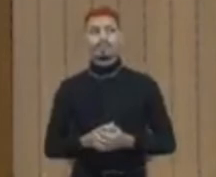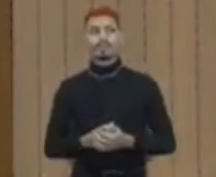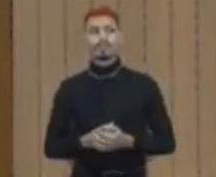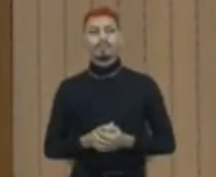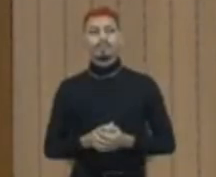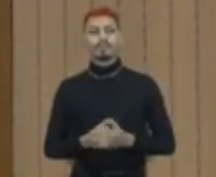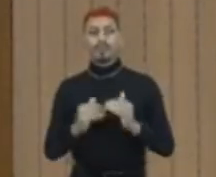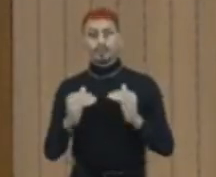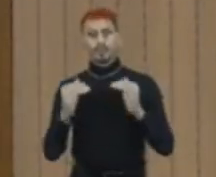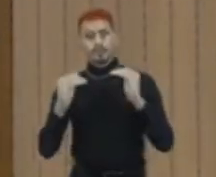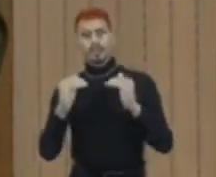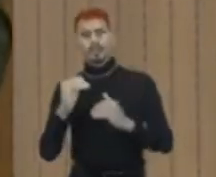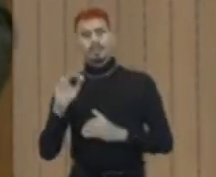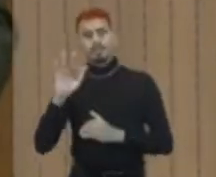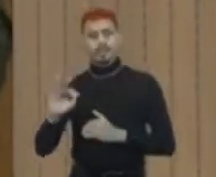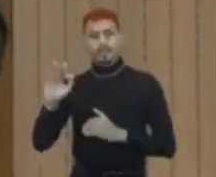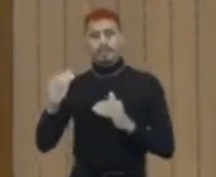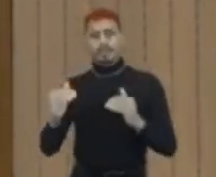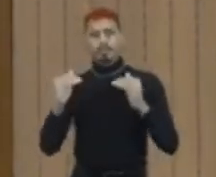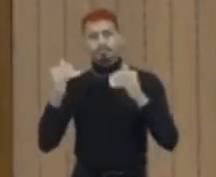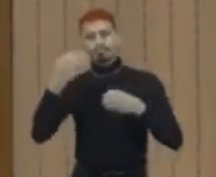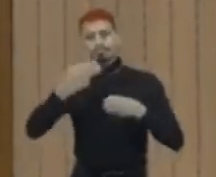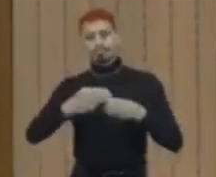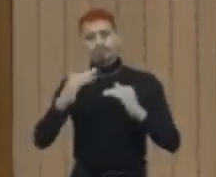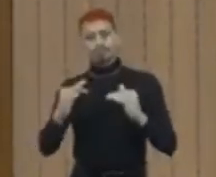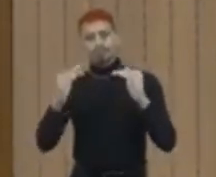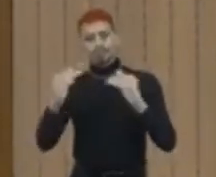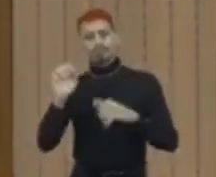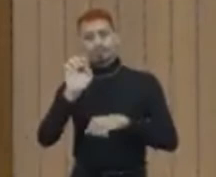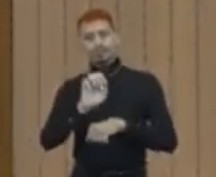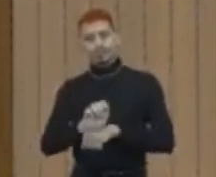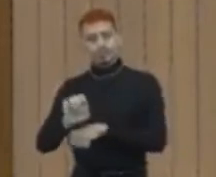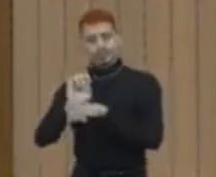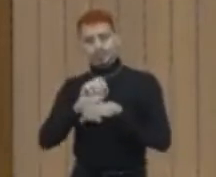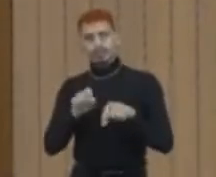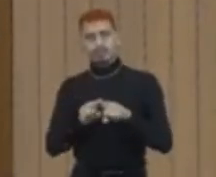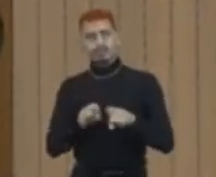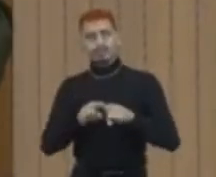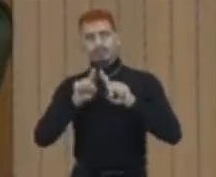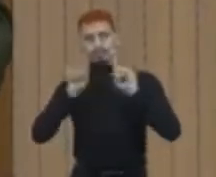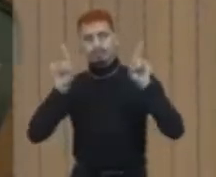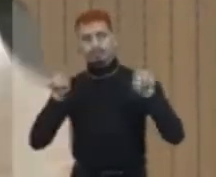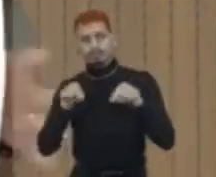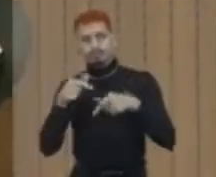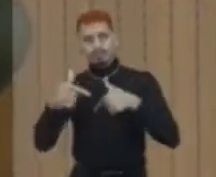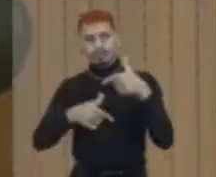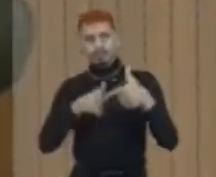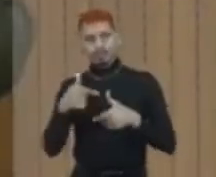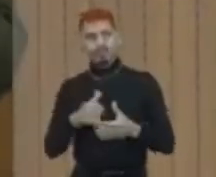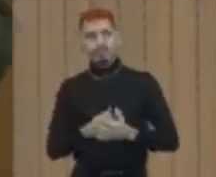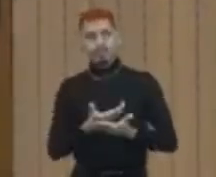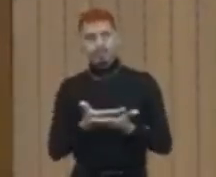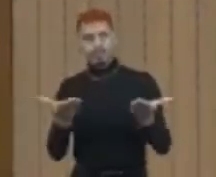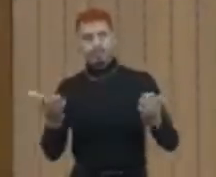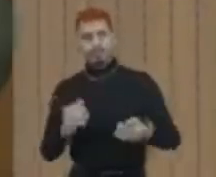autoridades federais, estaduais e municipais, servidoras e servidores, minhas senhoras e meus